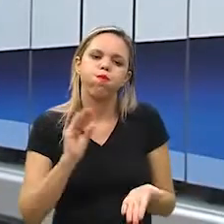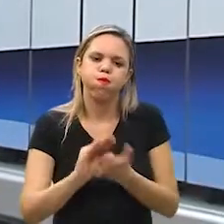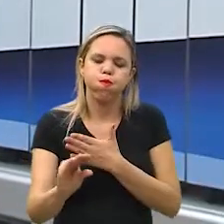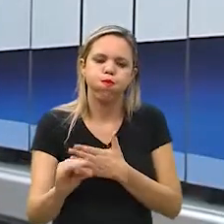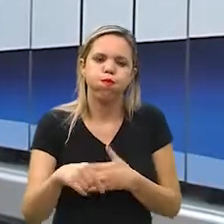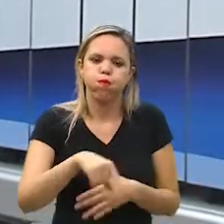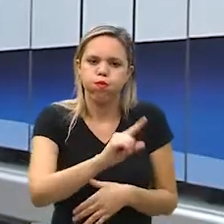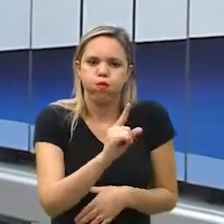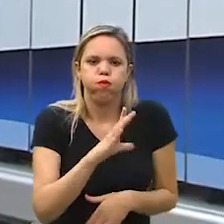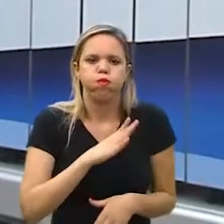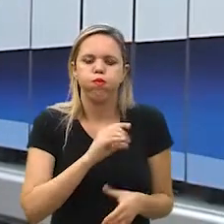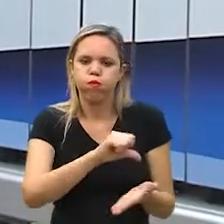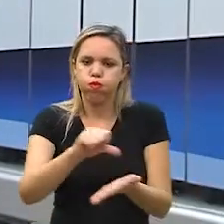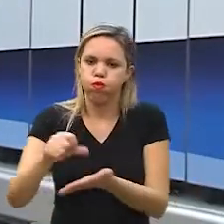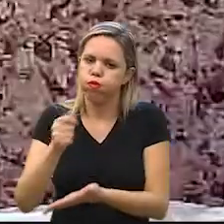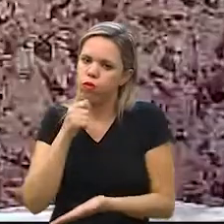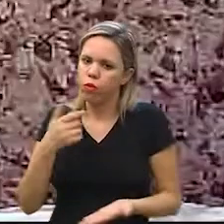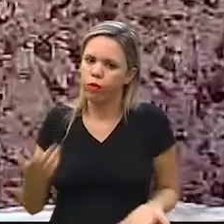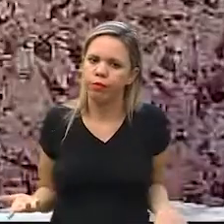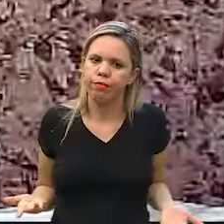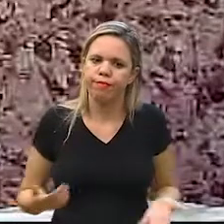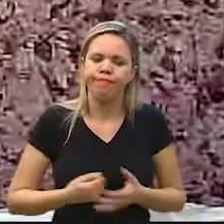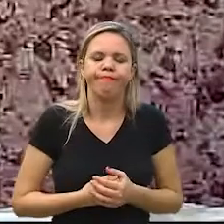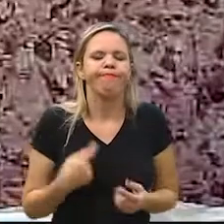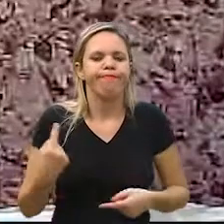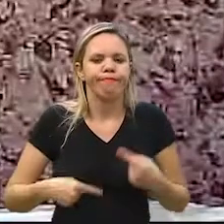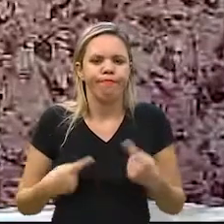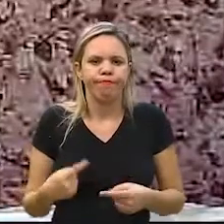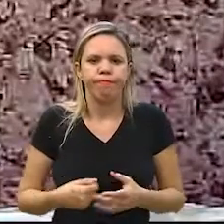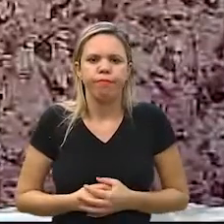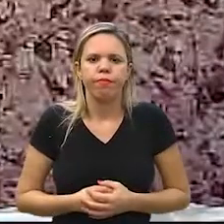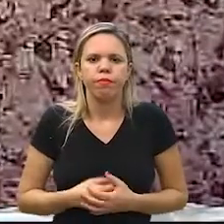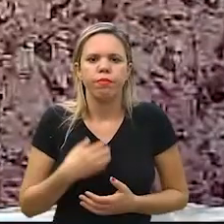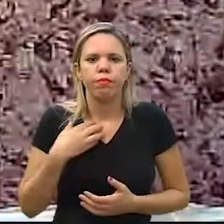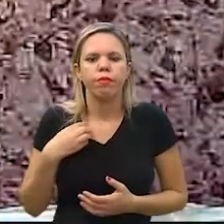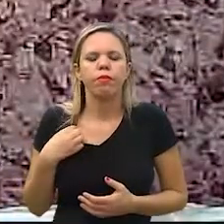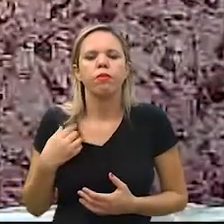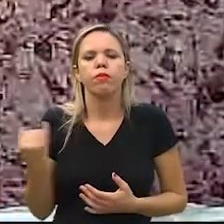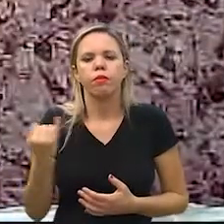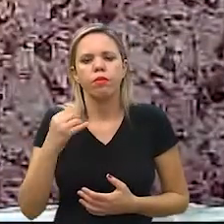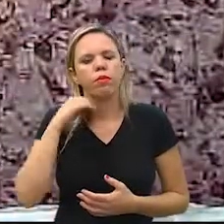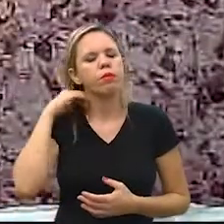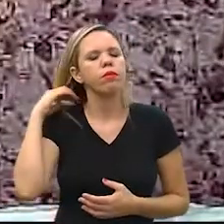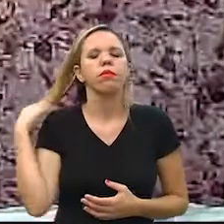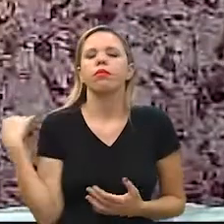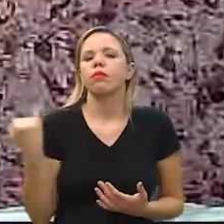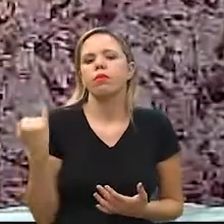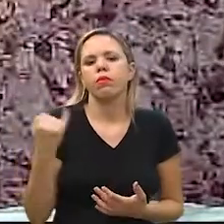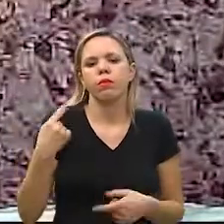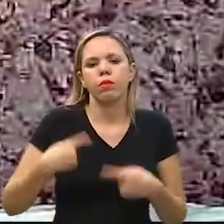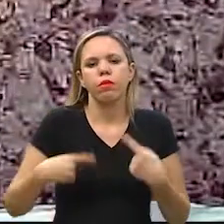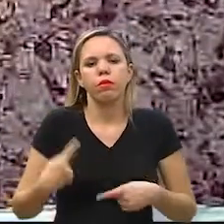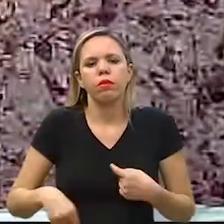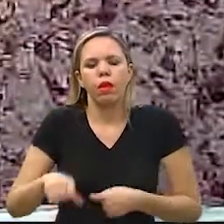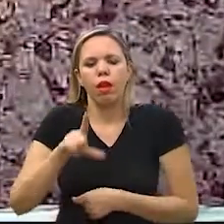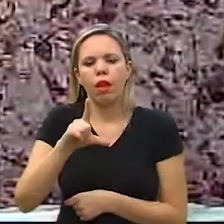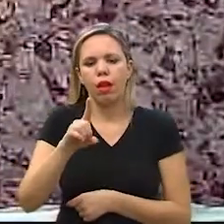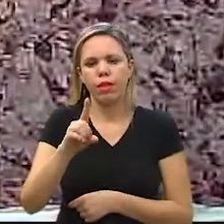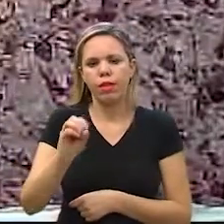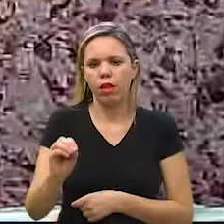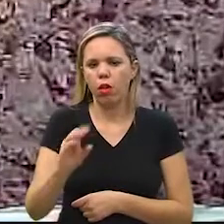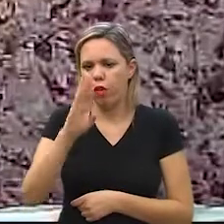que vai para cada setor ainda. Essa discussão é muito importante, a discussão da LDO,